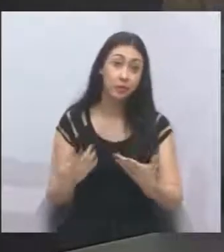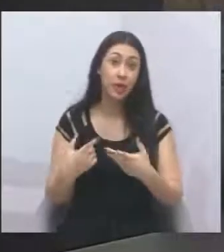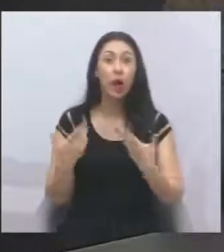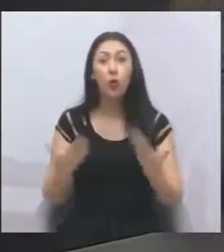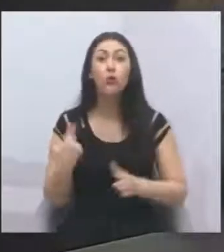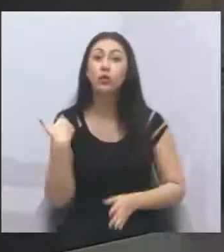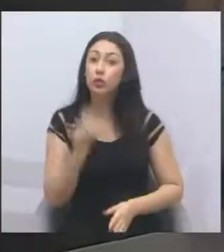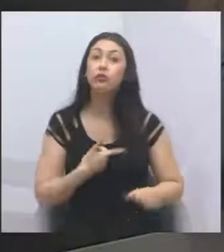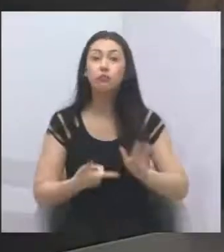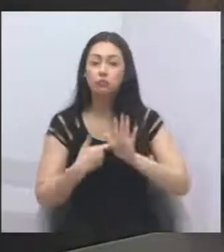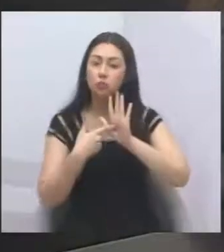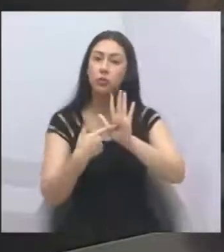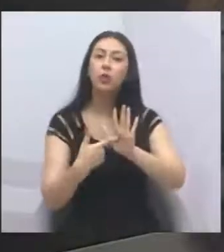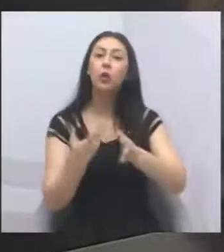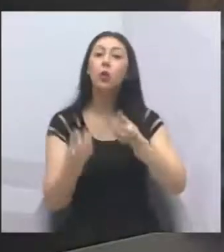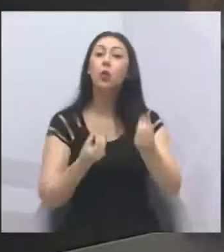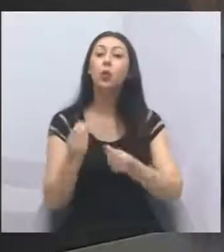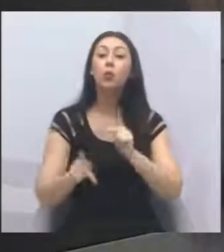população